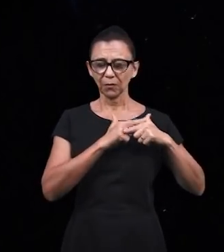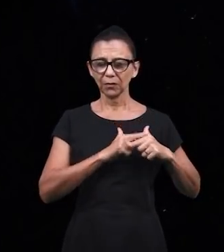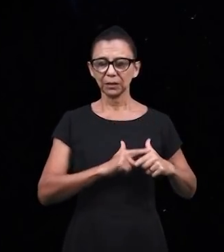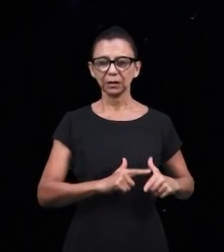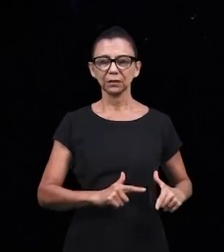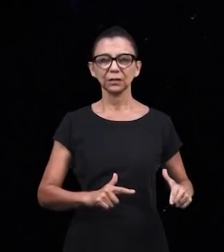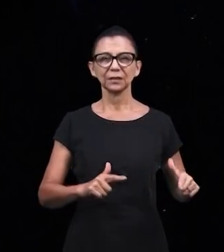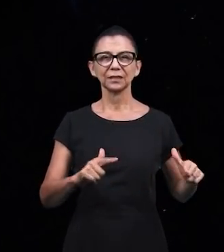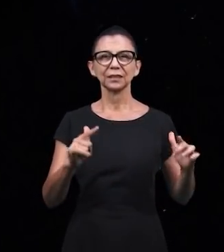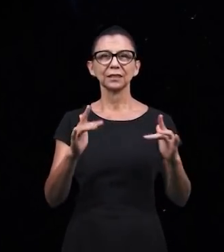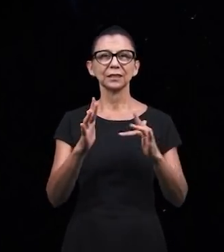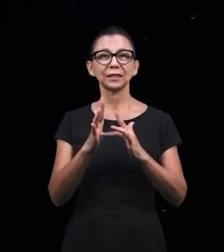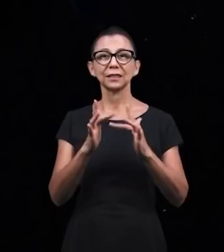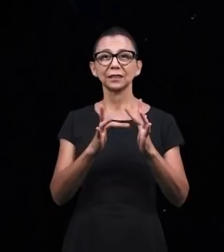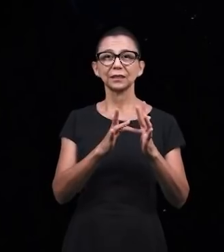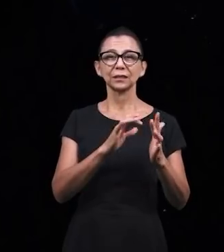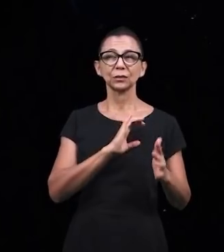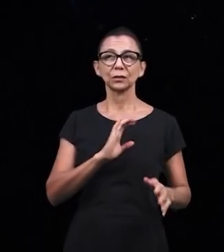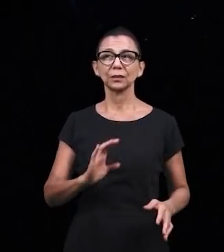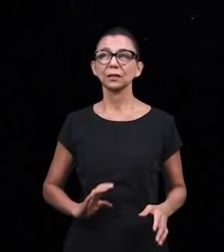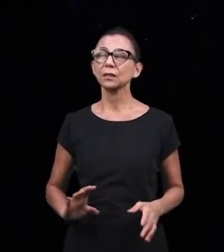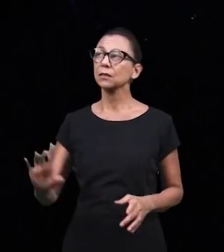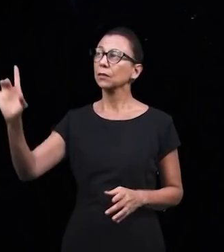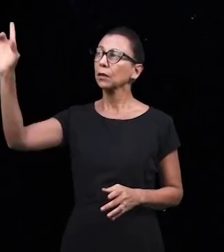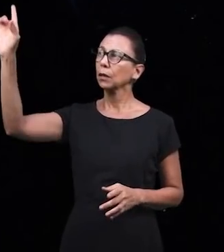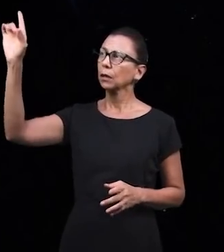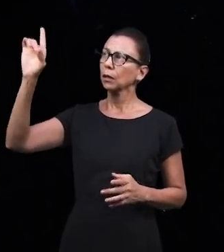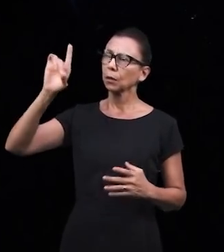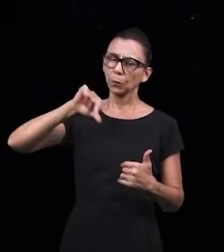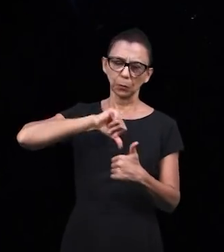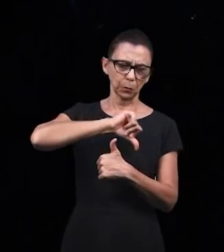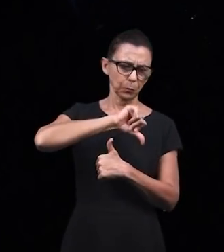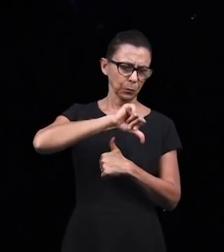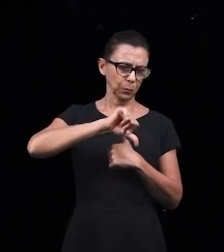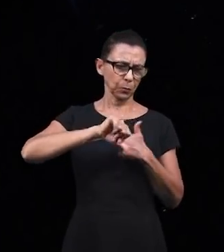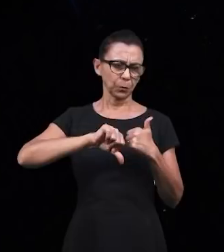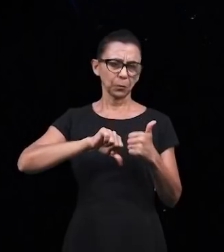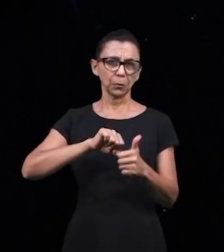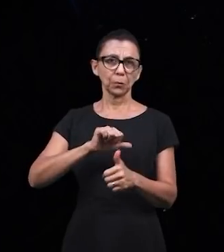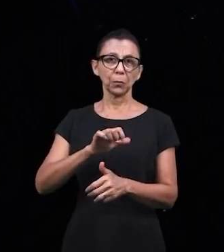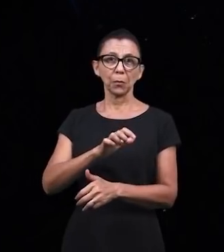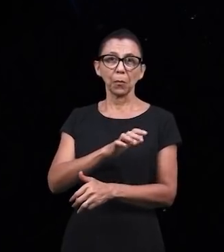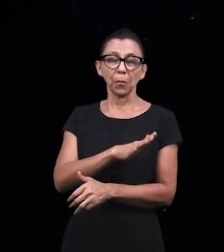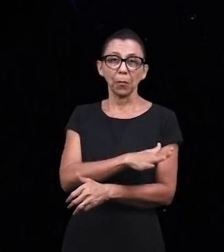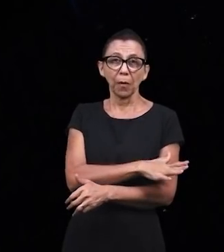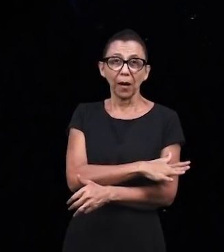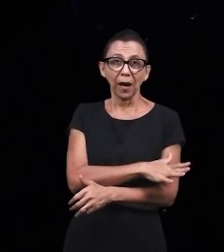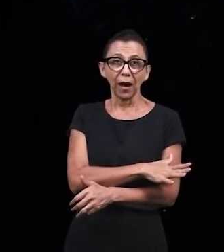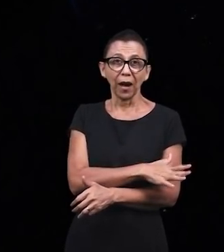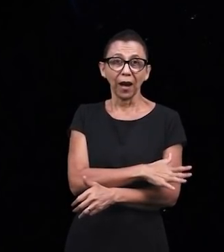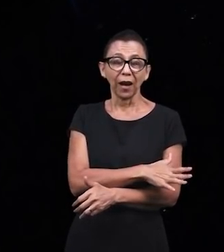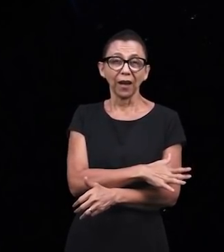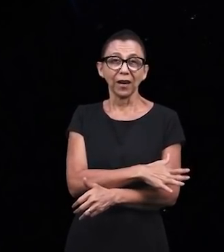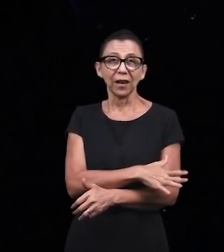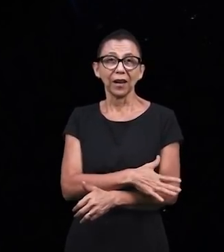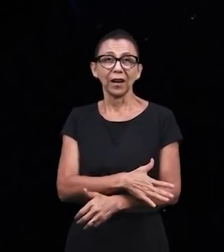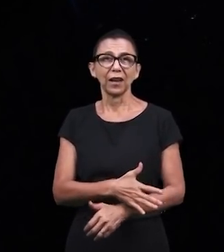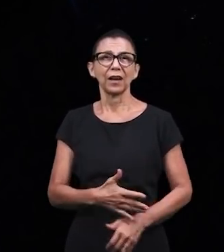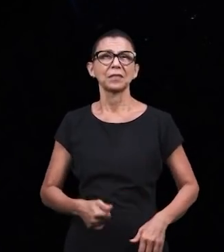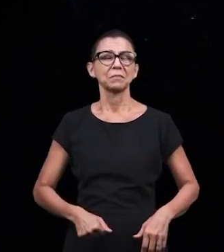vazia, Jesus Cristo transformou. Não tinha